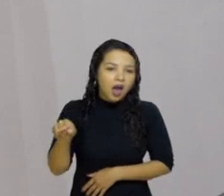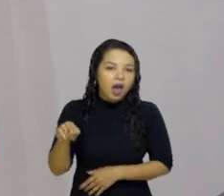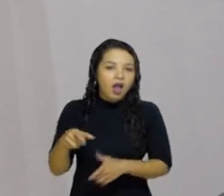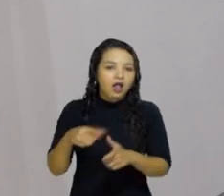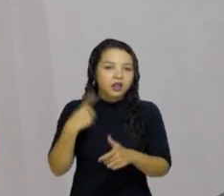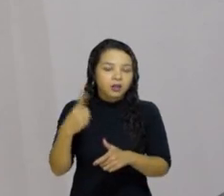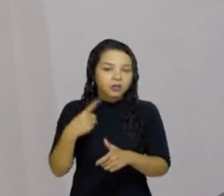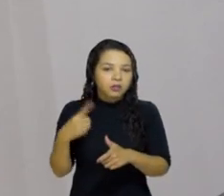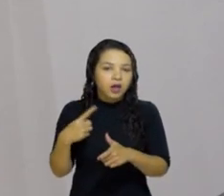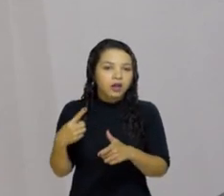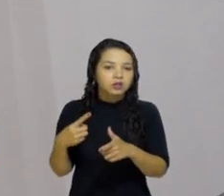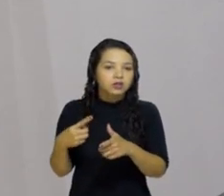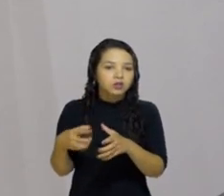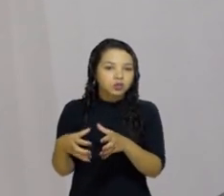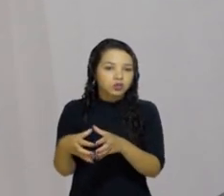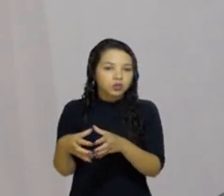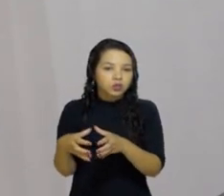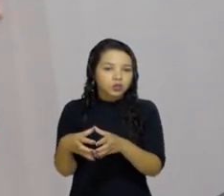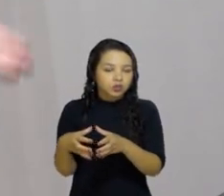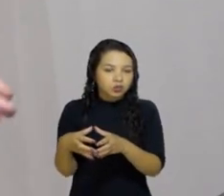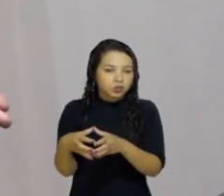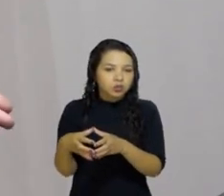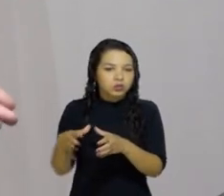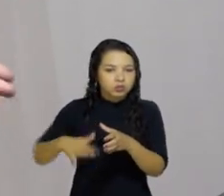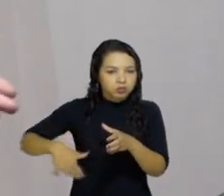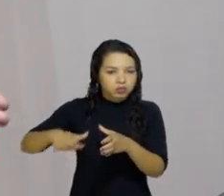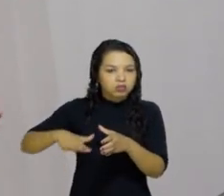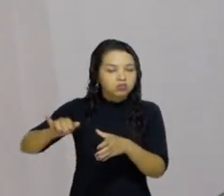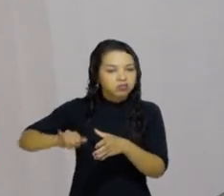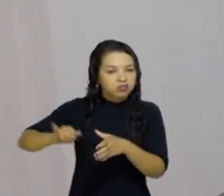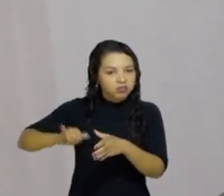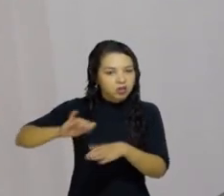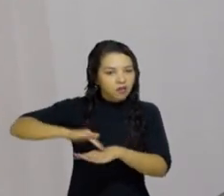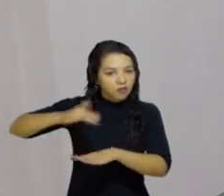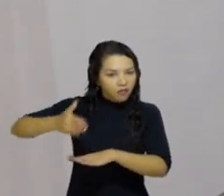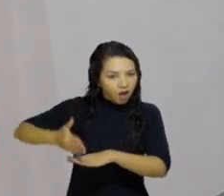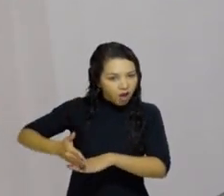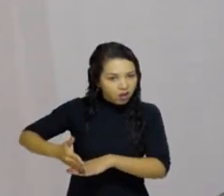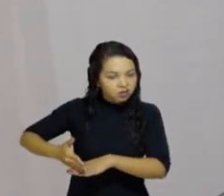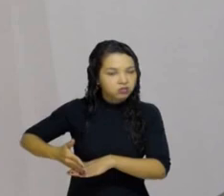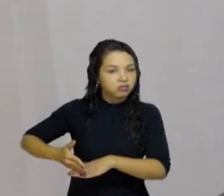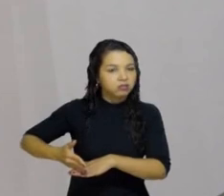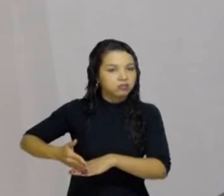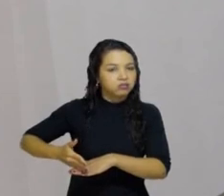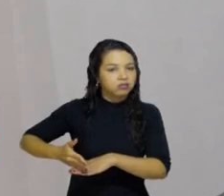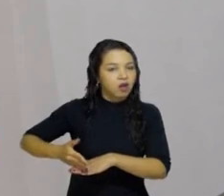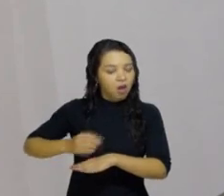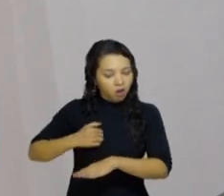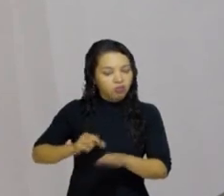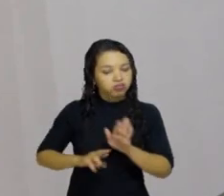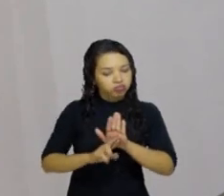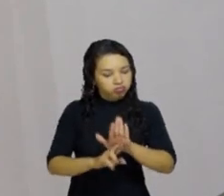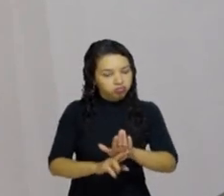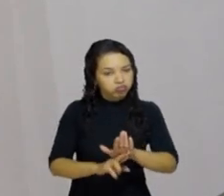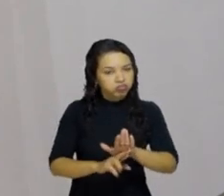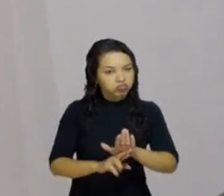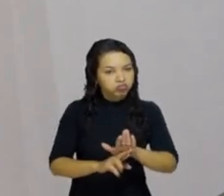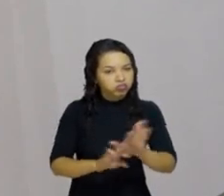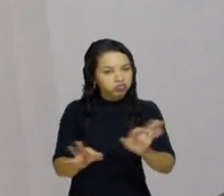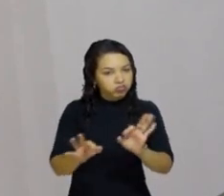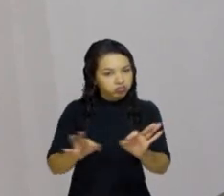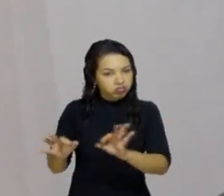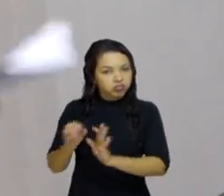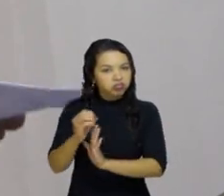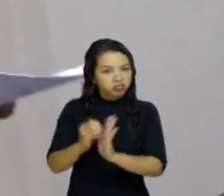Rosa, levar o ofício em nome da bancada do Vale do Itajaí, pedindo esse apoio ao ministro Renan